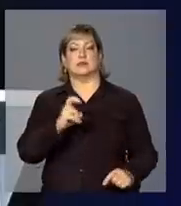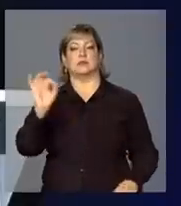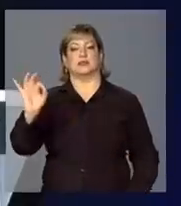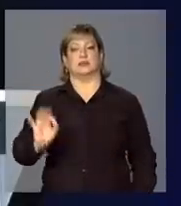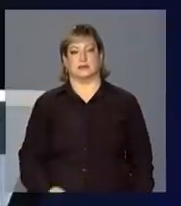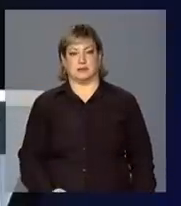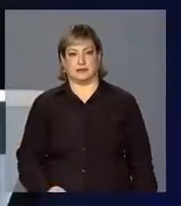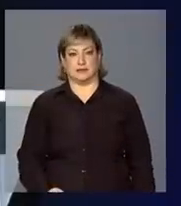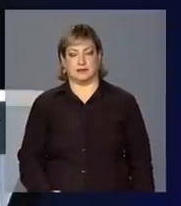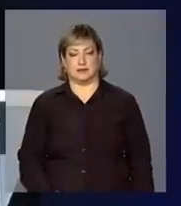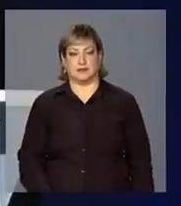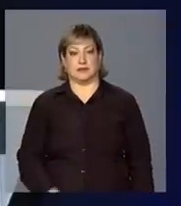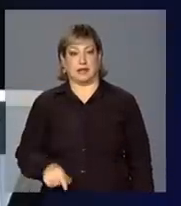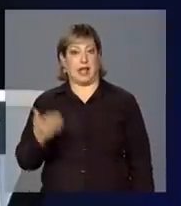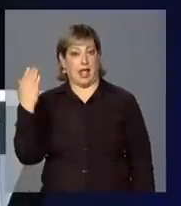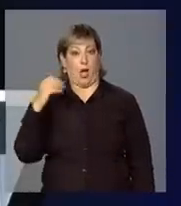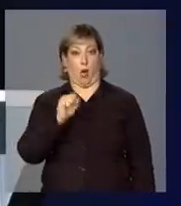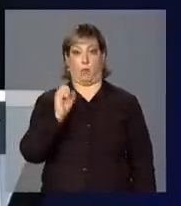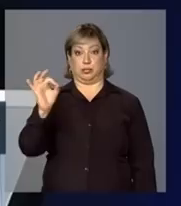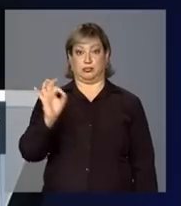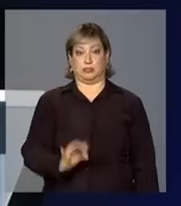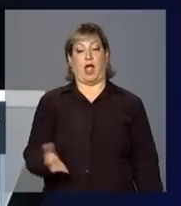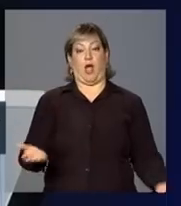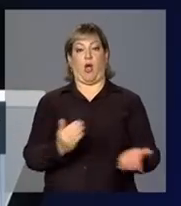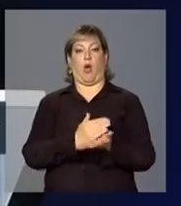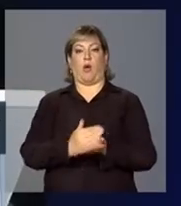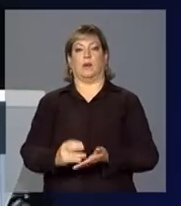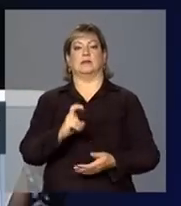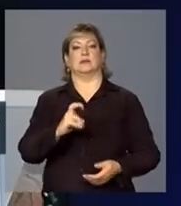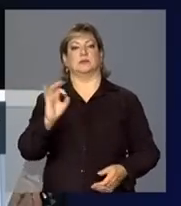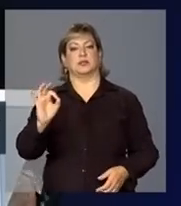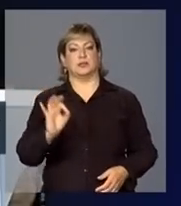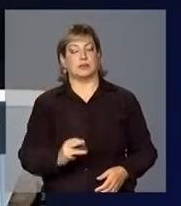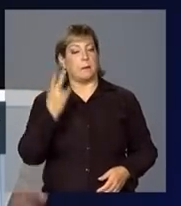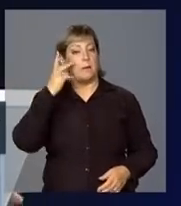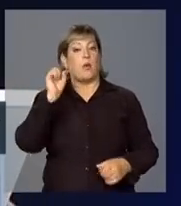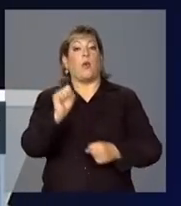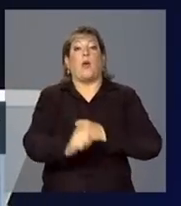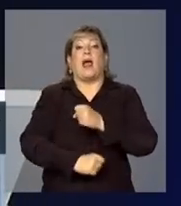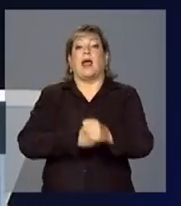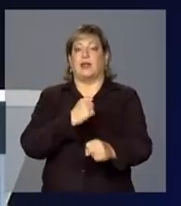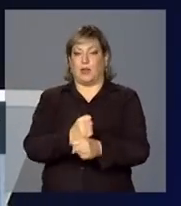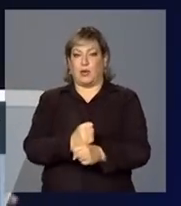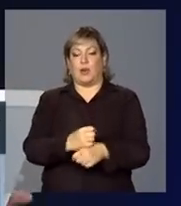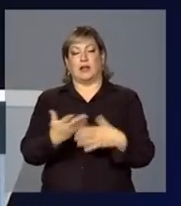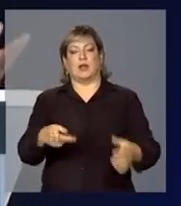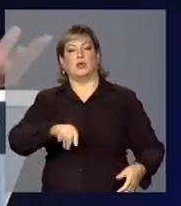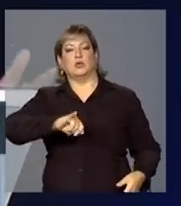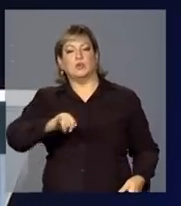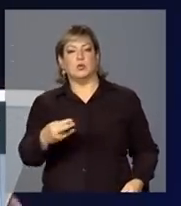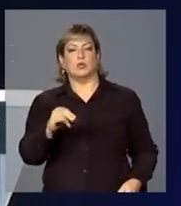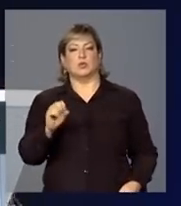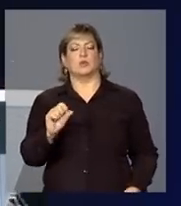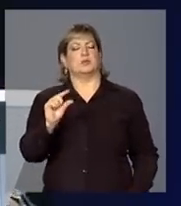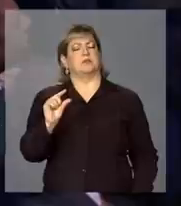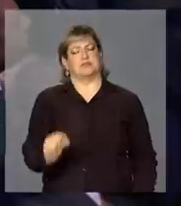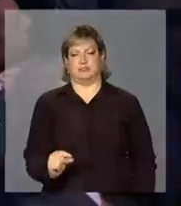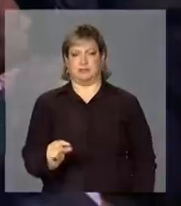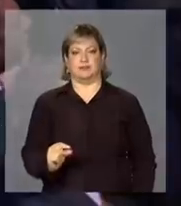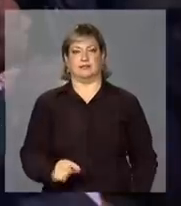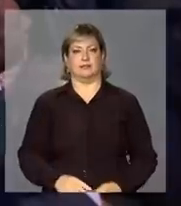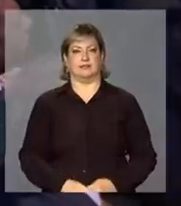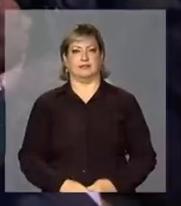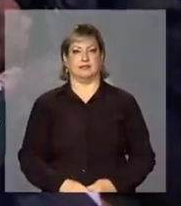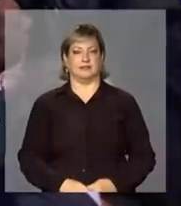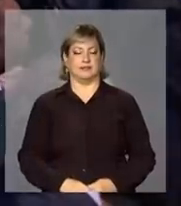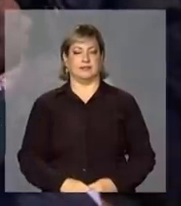5%. Era 8% e passou agora a ser 5% ao ano. Portanto, um juro praticamente zero.